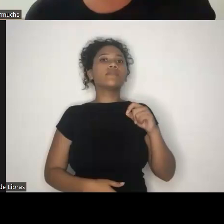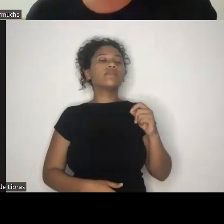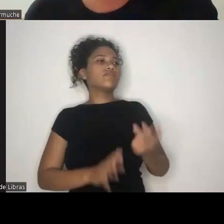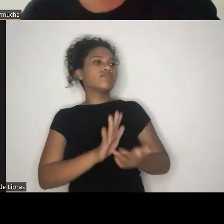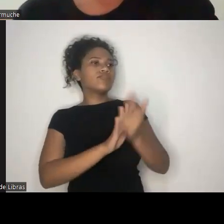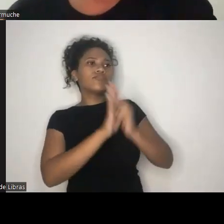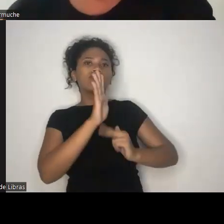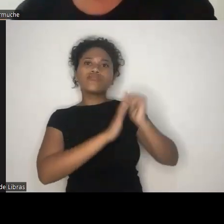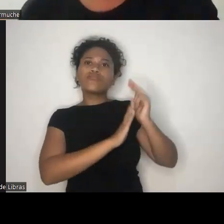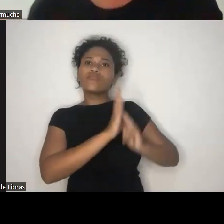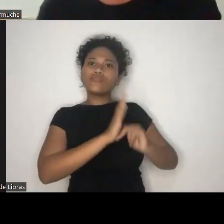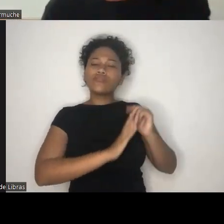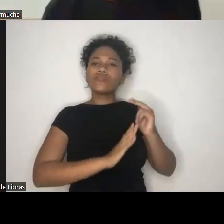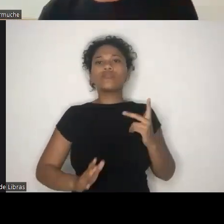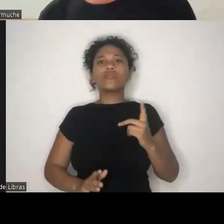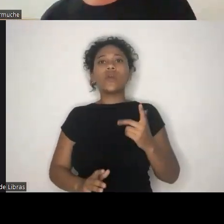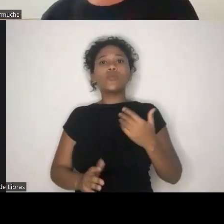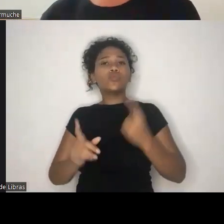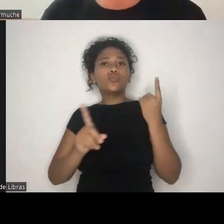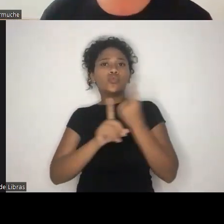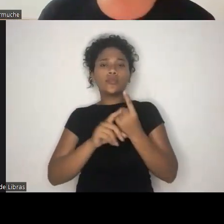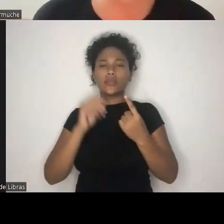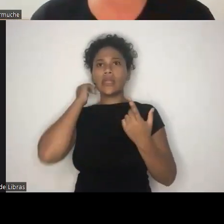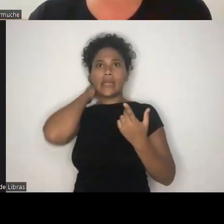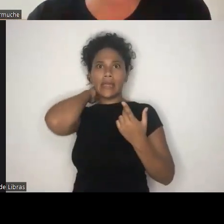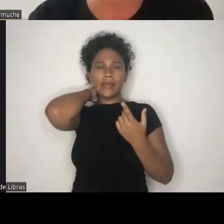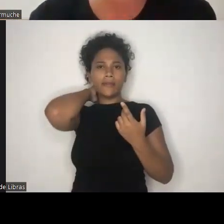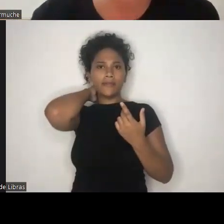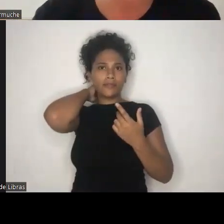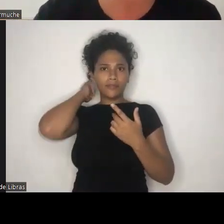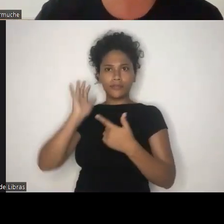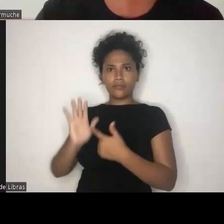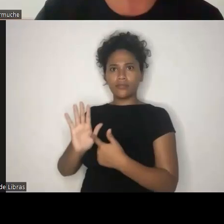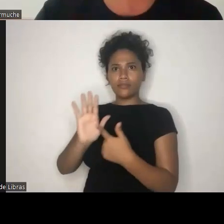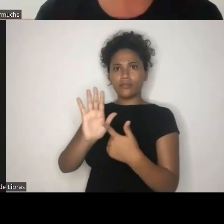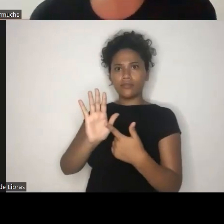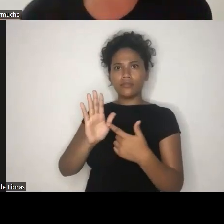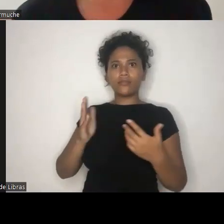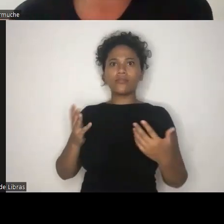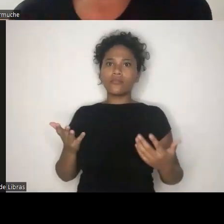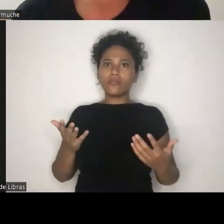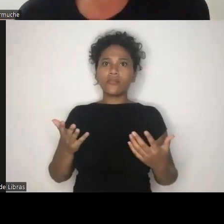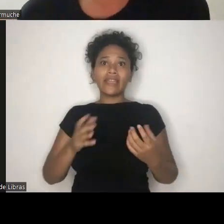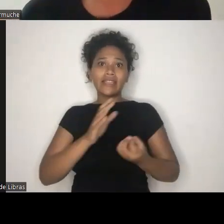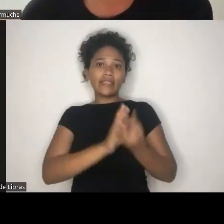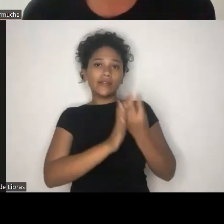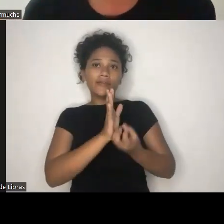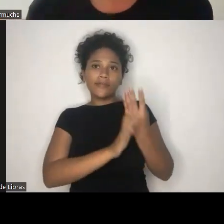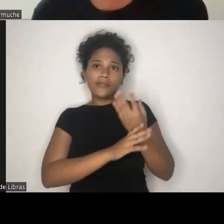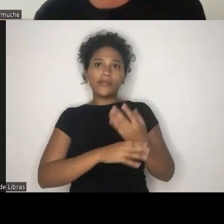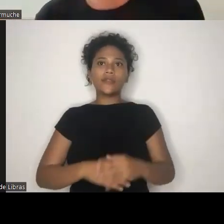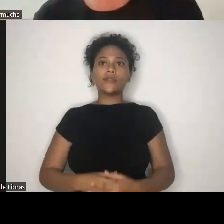descobri fazendo né eu tô mostrando para vocês que todos esses processos de criação eu eu